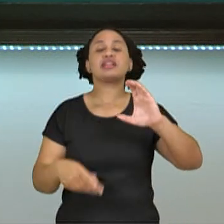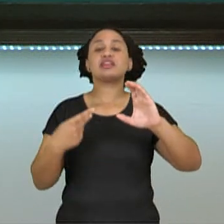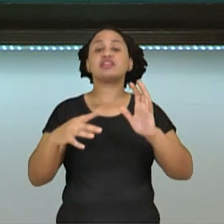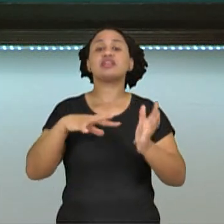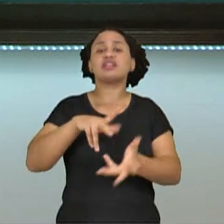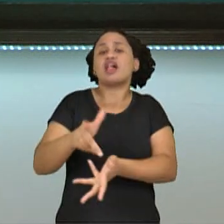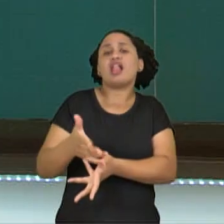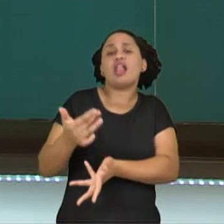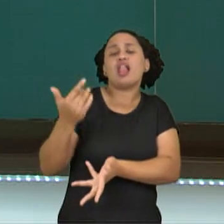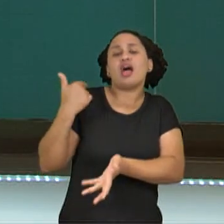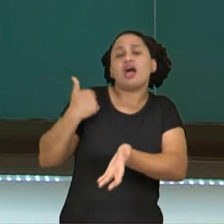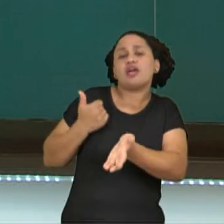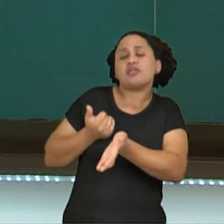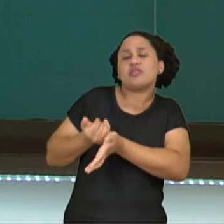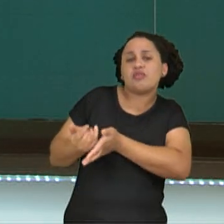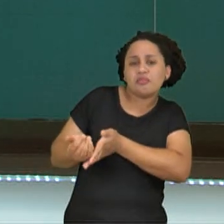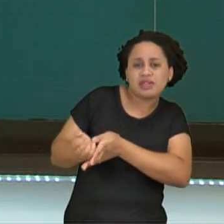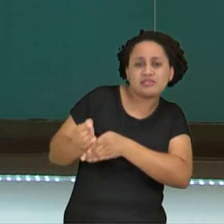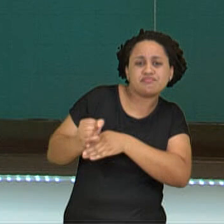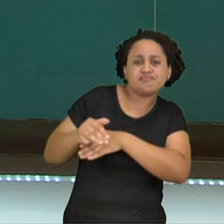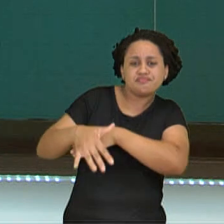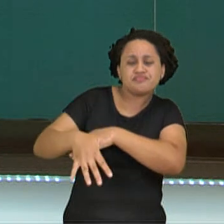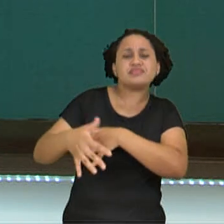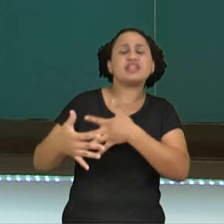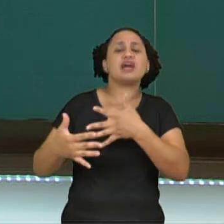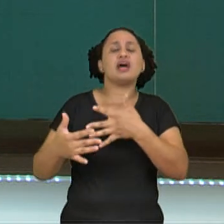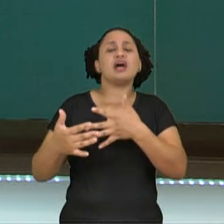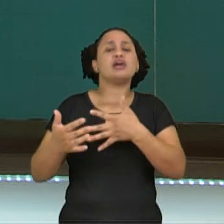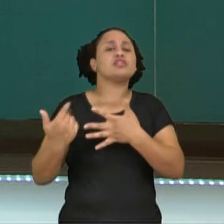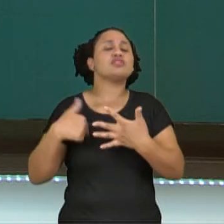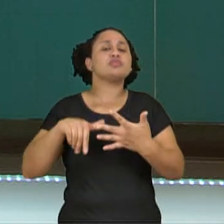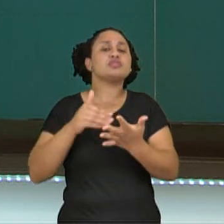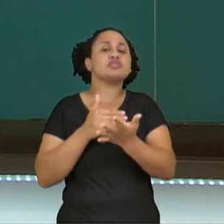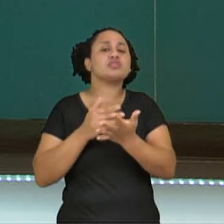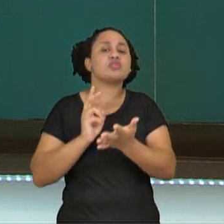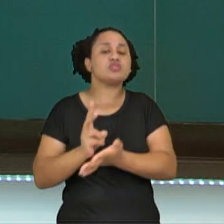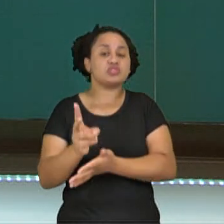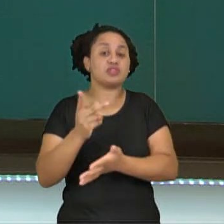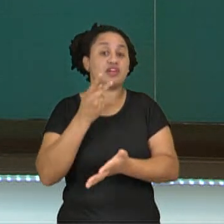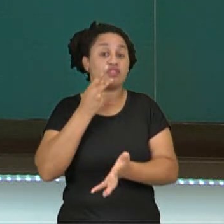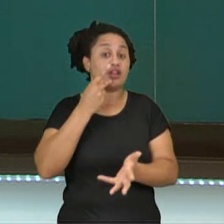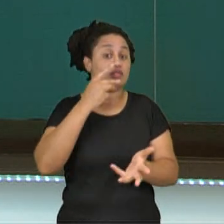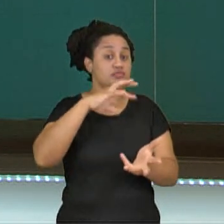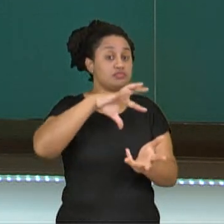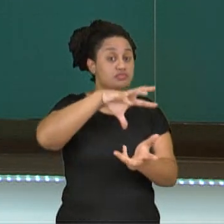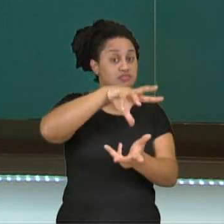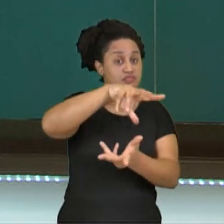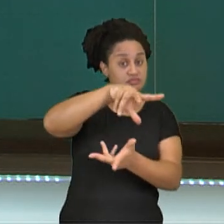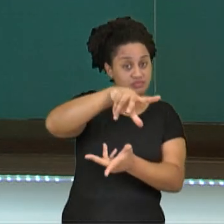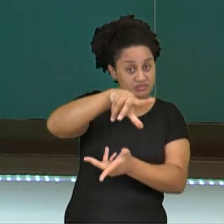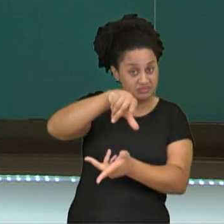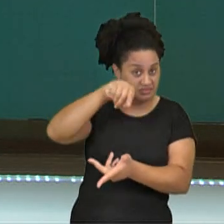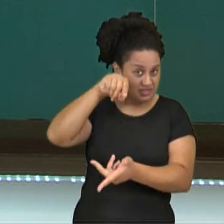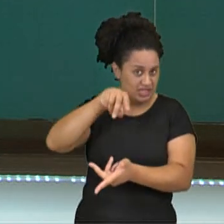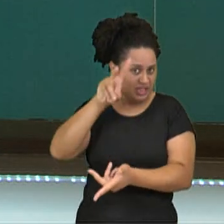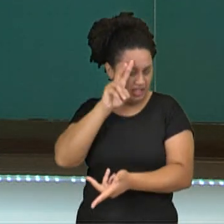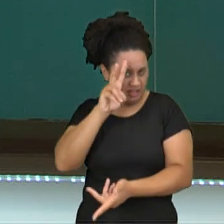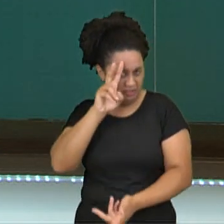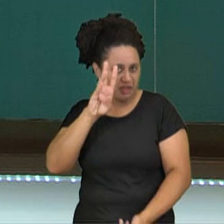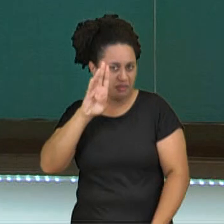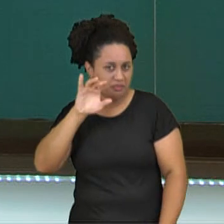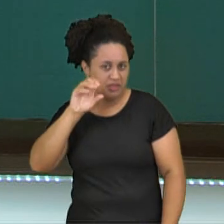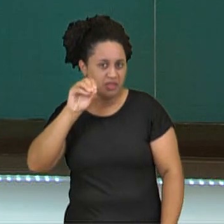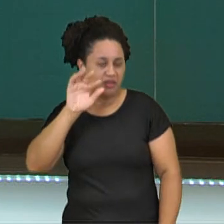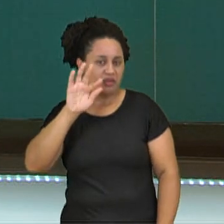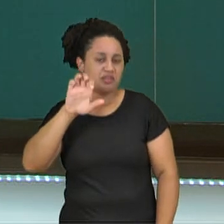primitiva. Nessa aula a gente vai continuar a falar do nosso planeta Terra, da biosfera, só que